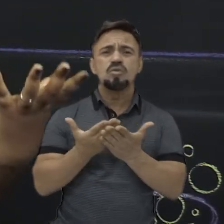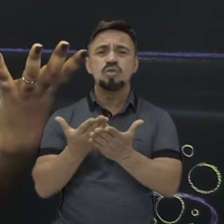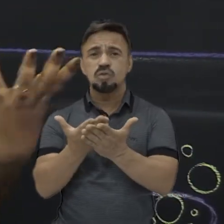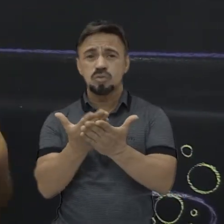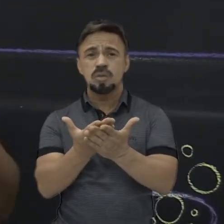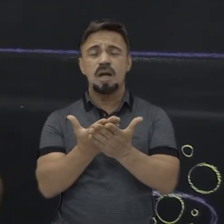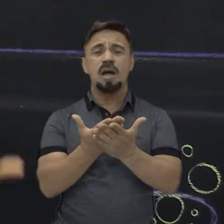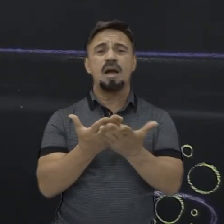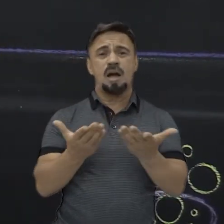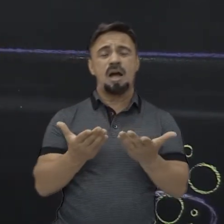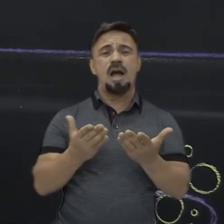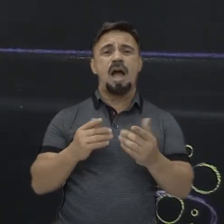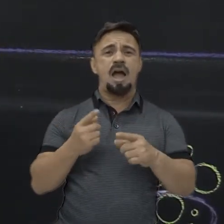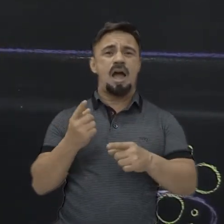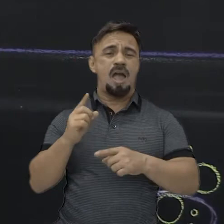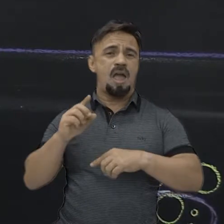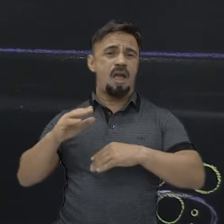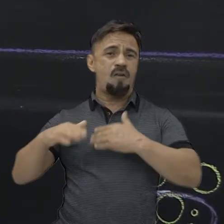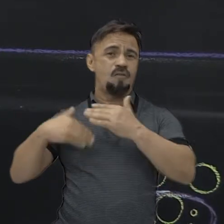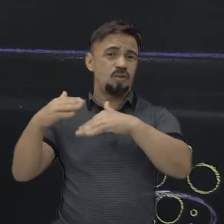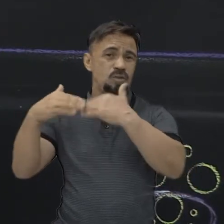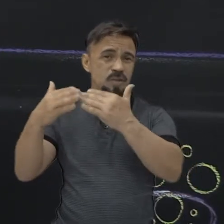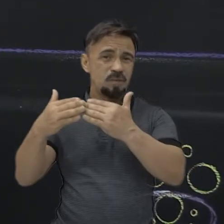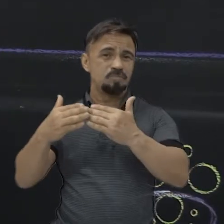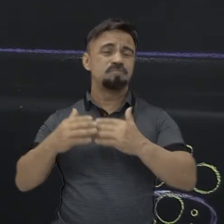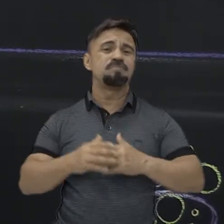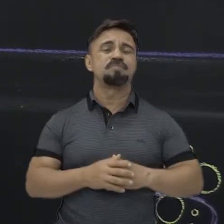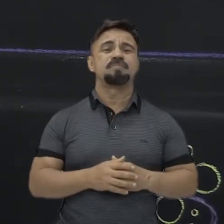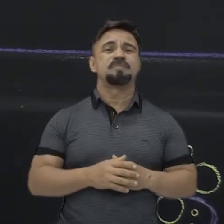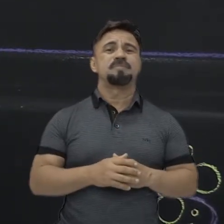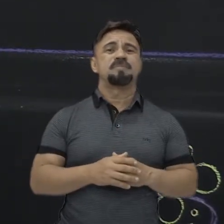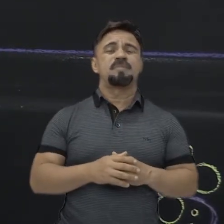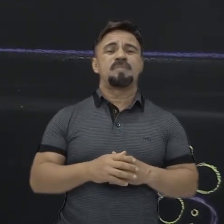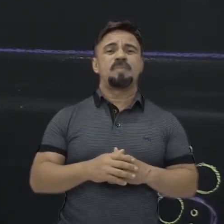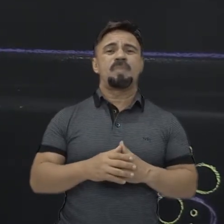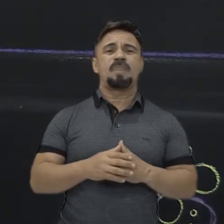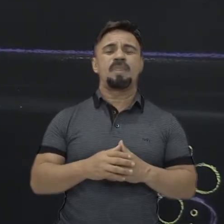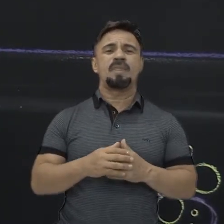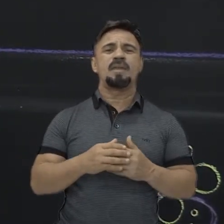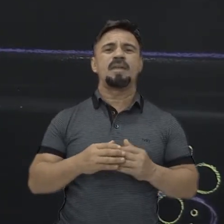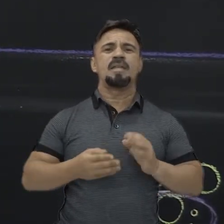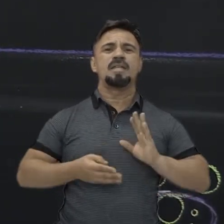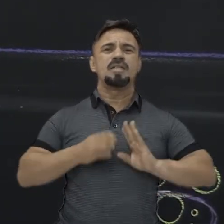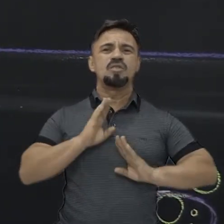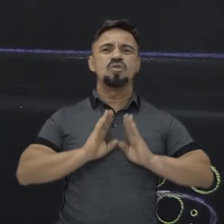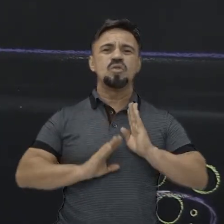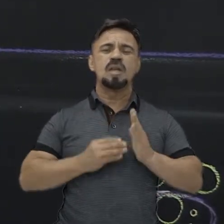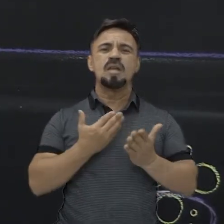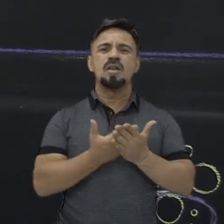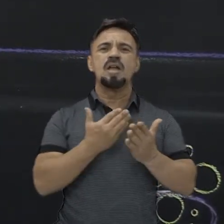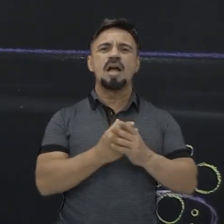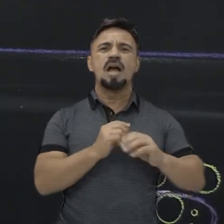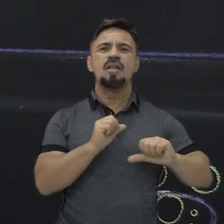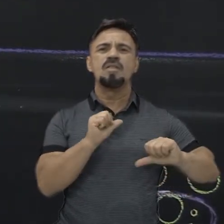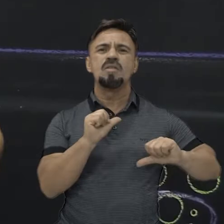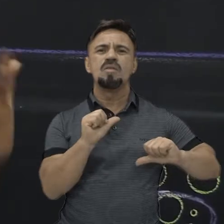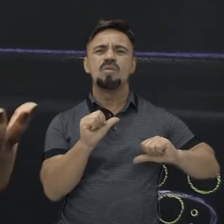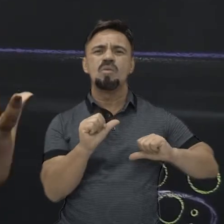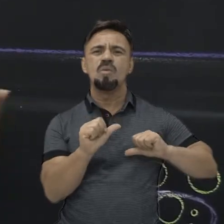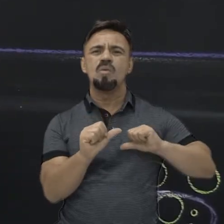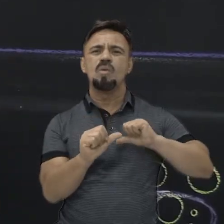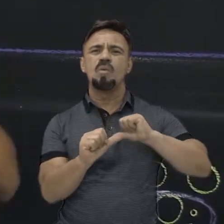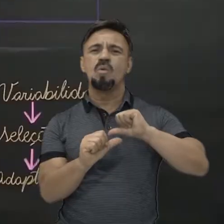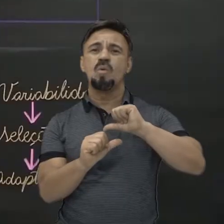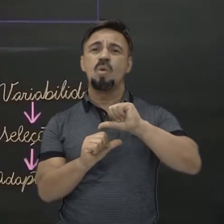ideia que a gente chama de evolução. A evolução é uma área da biologia que estuda esse processo de transformações lentas e graduais dos